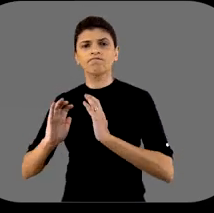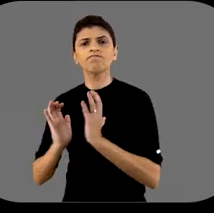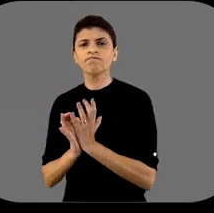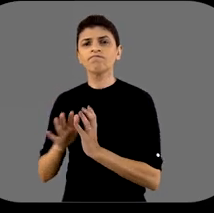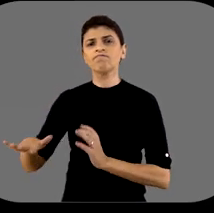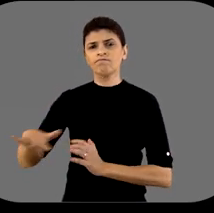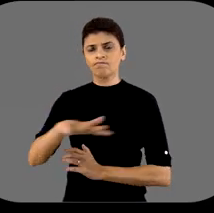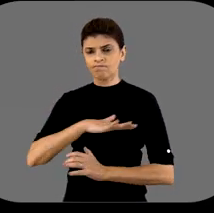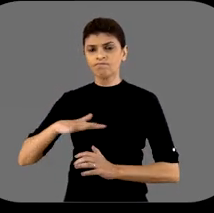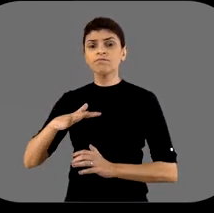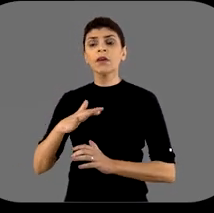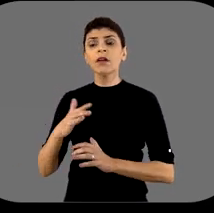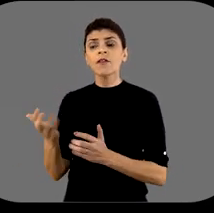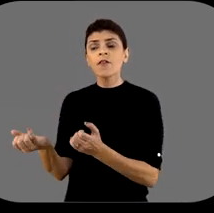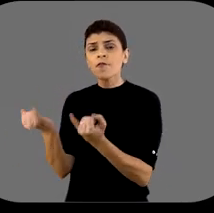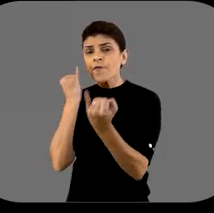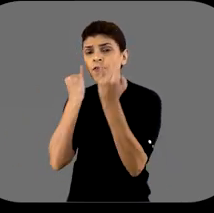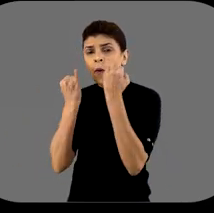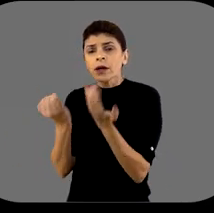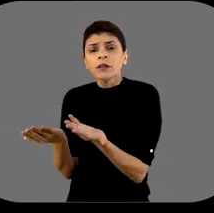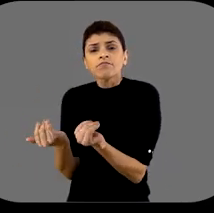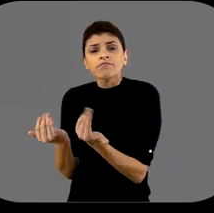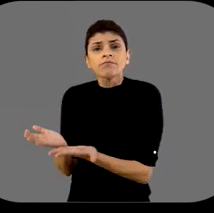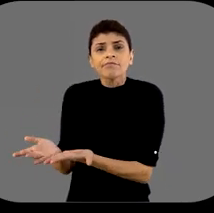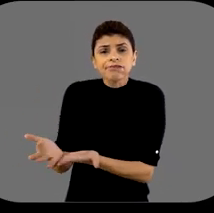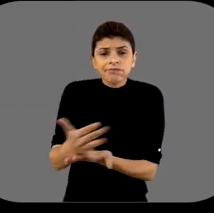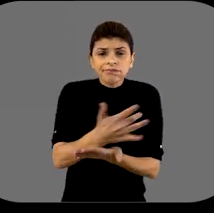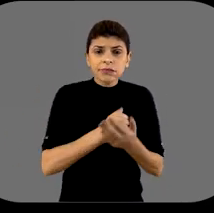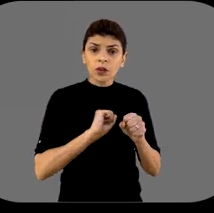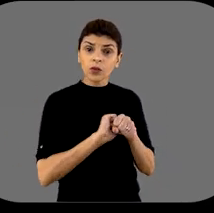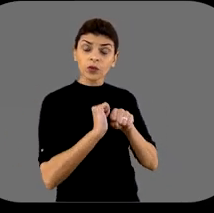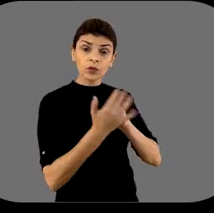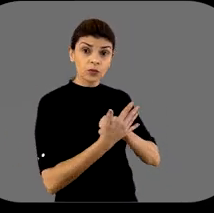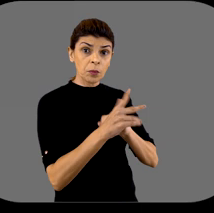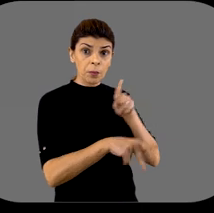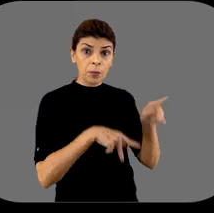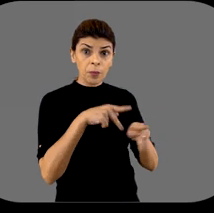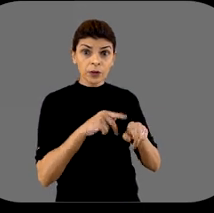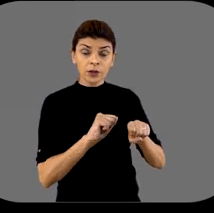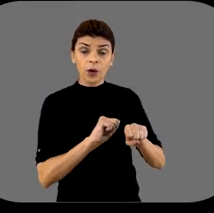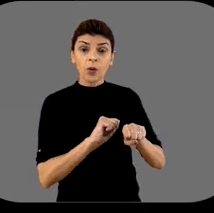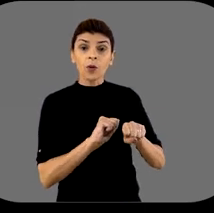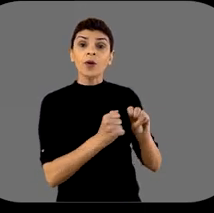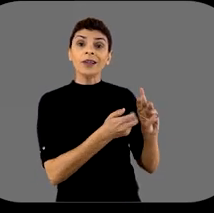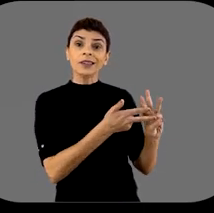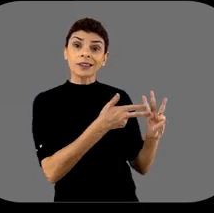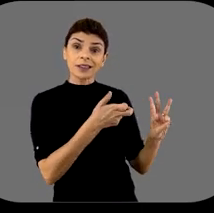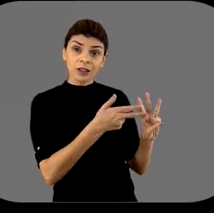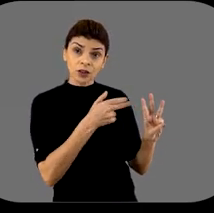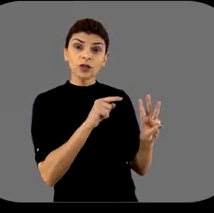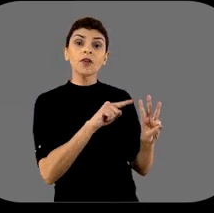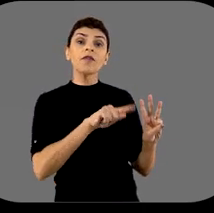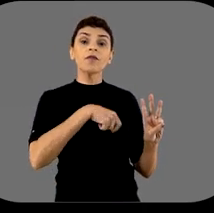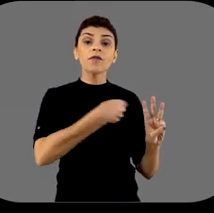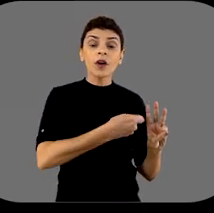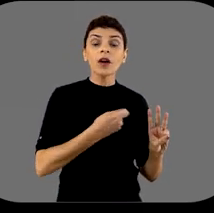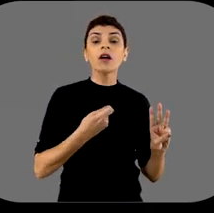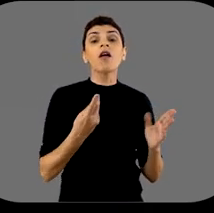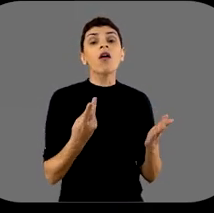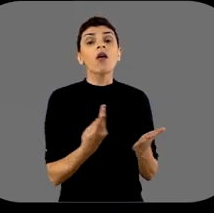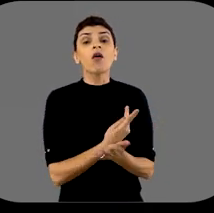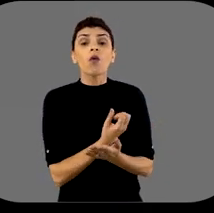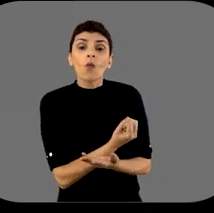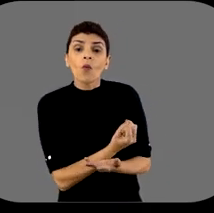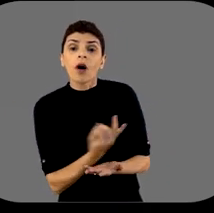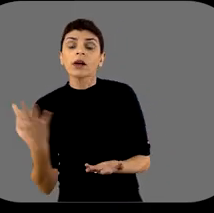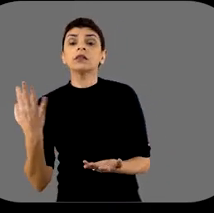limitar a coleta de informações sobre a Covid-19 em populações indígenas e, em alguns casos, subestimar o número de